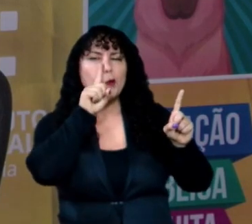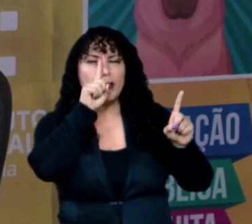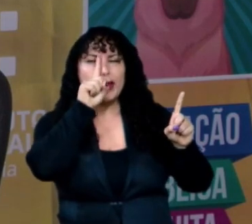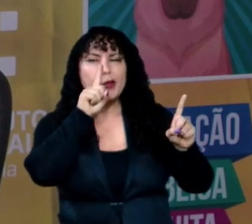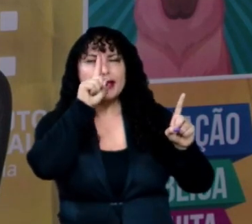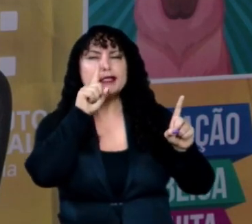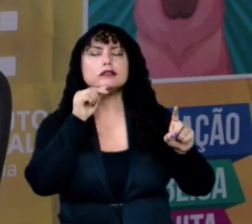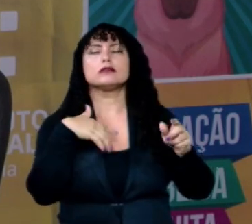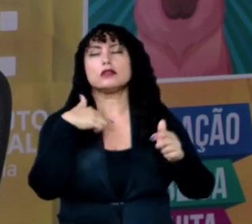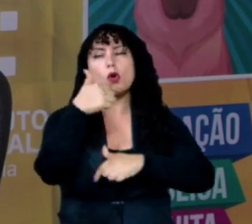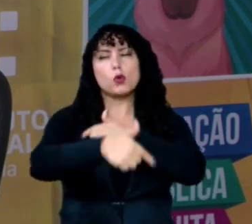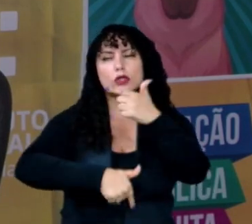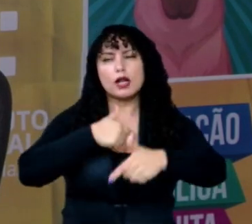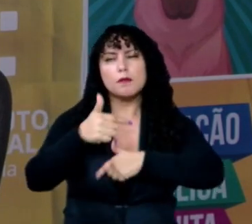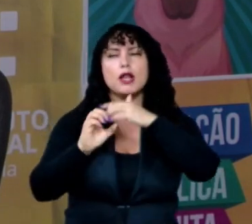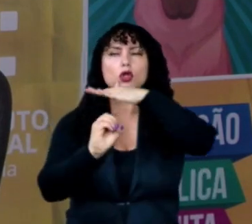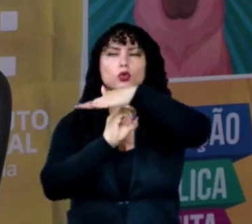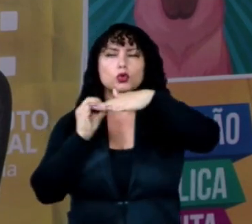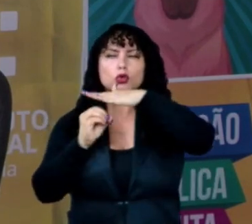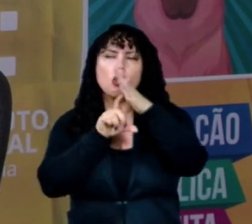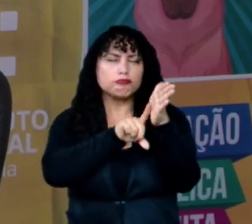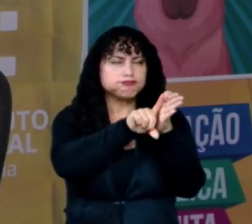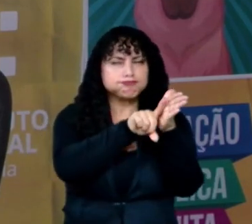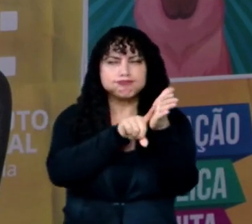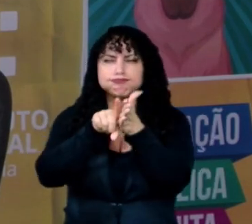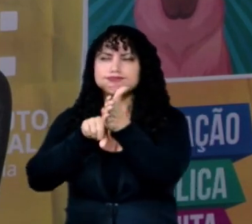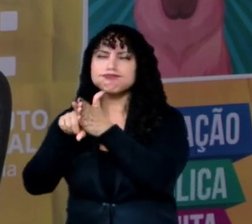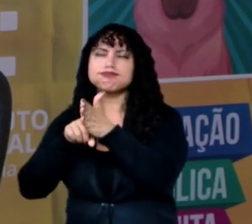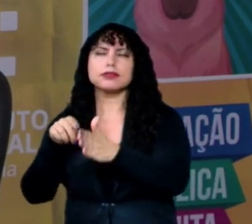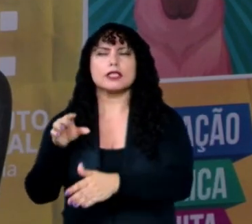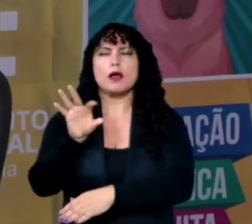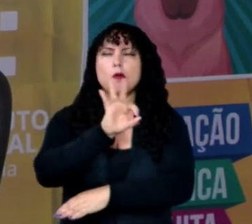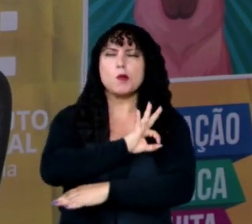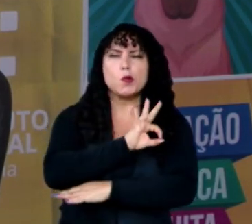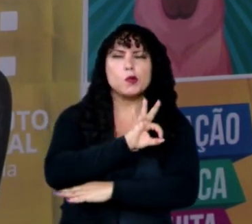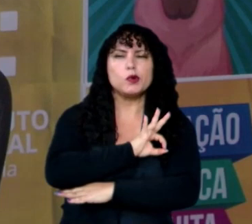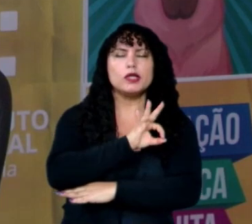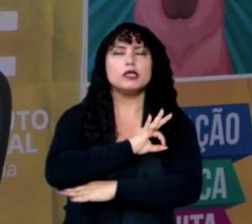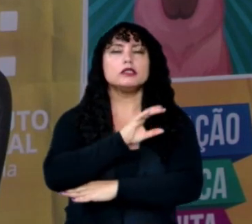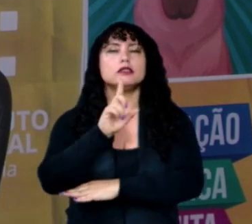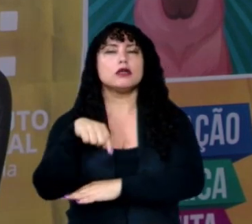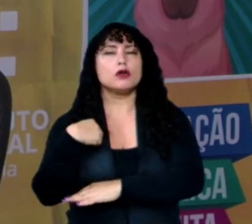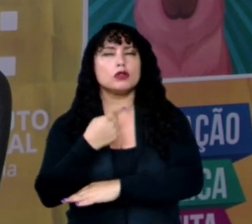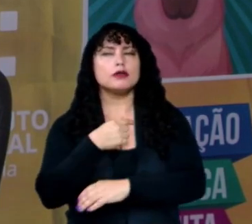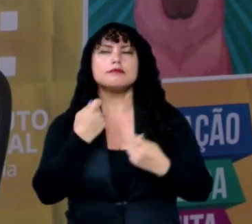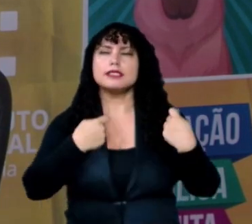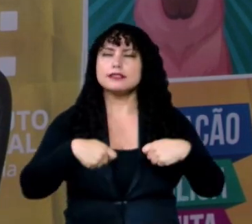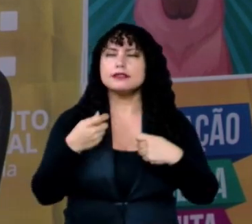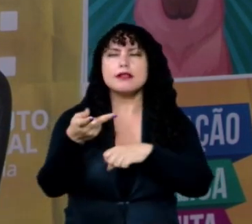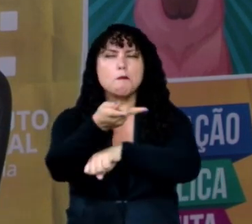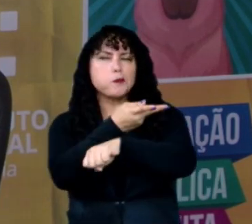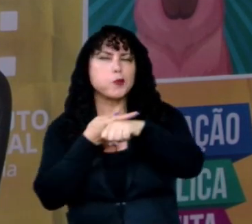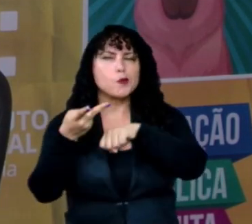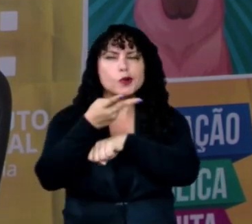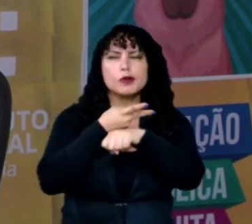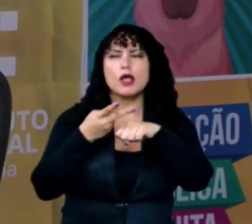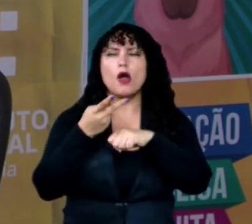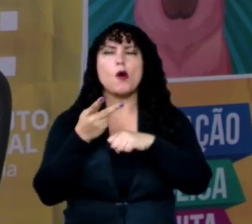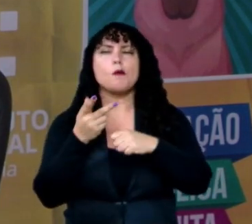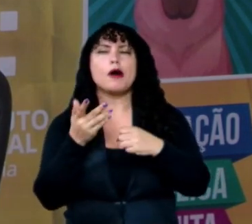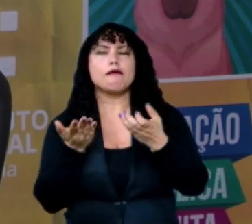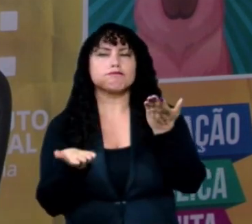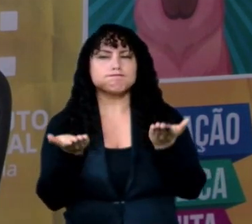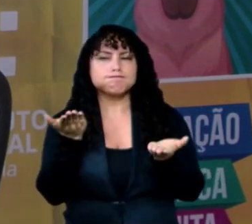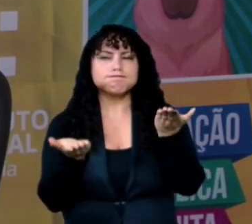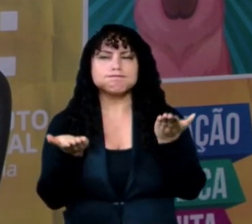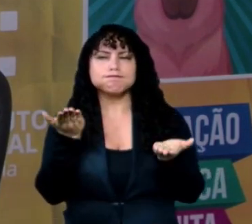as atuações dos órgãos de investigação, da polícia, a gente tem que buscar o meio termo. De um